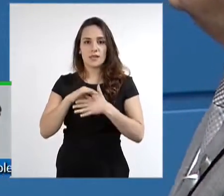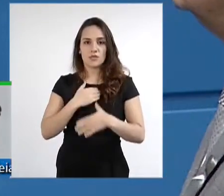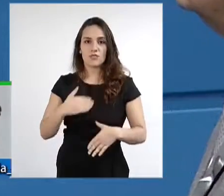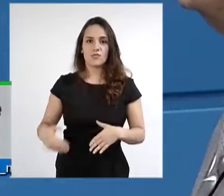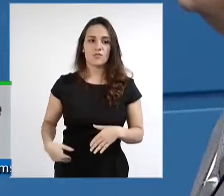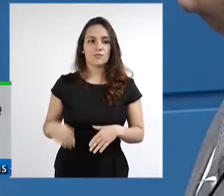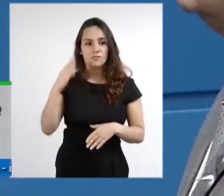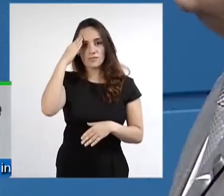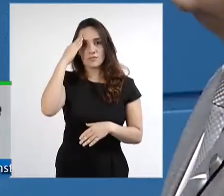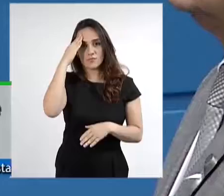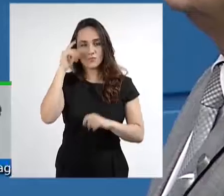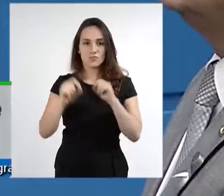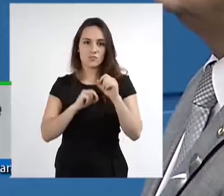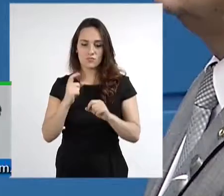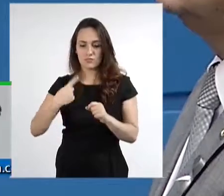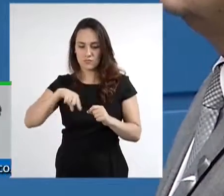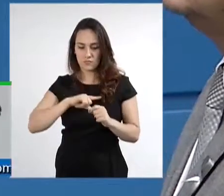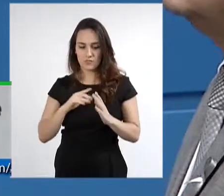Nós moramos em um país